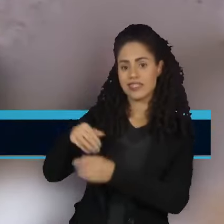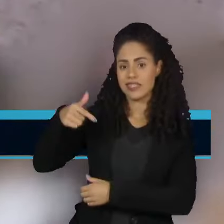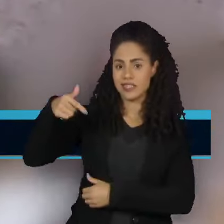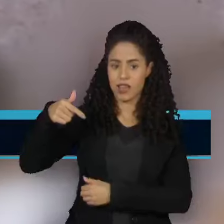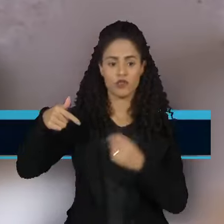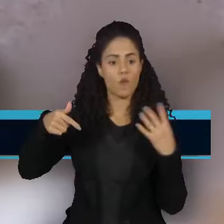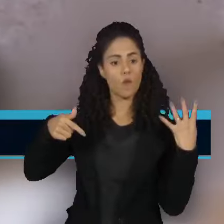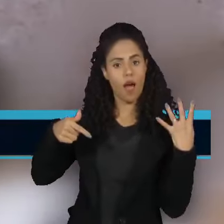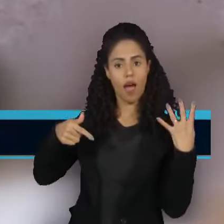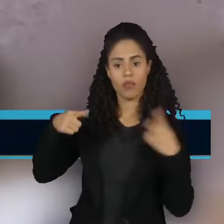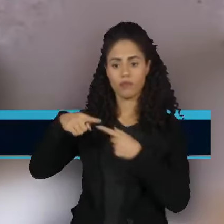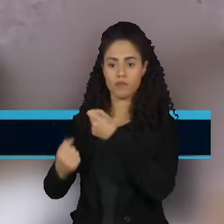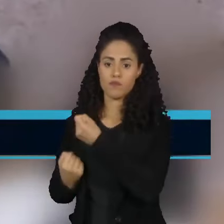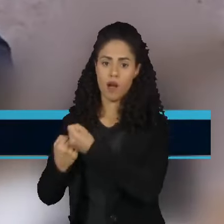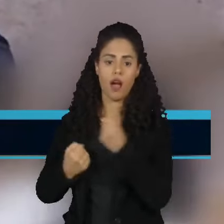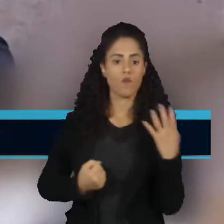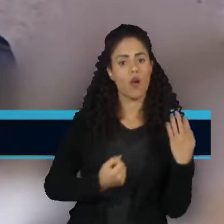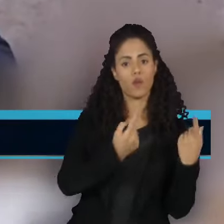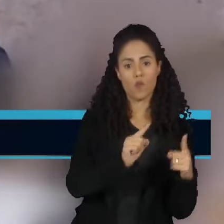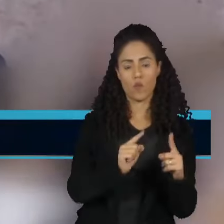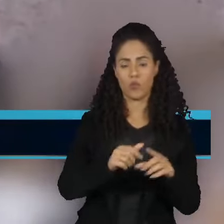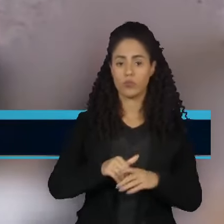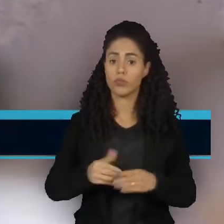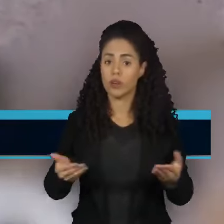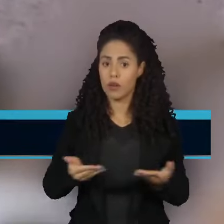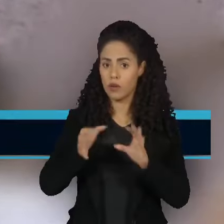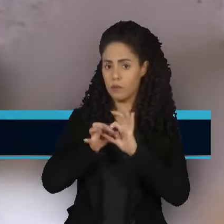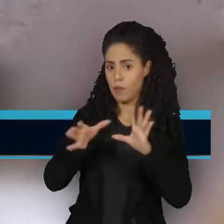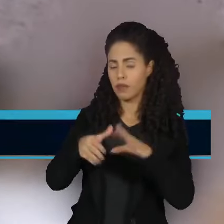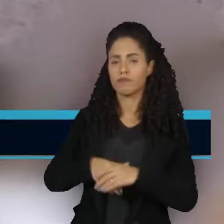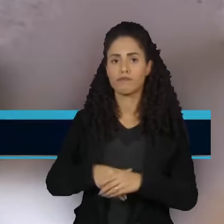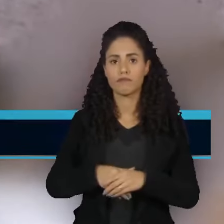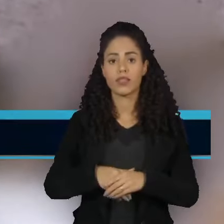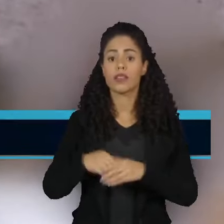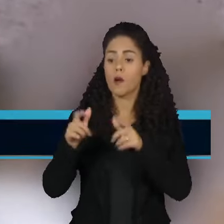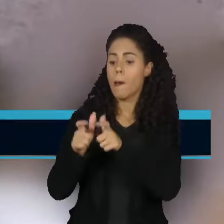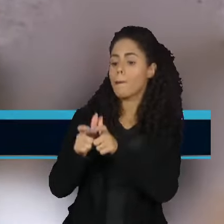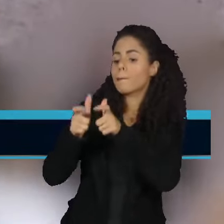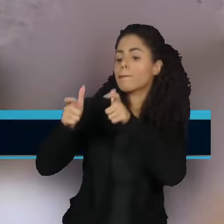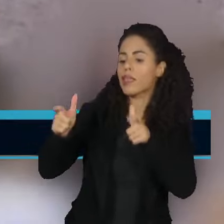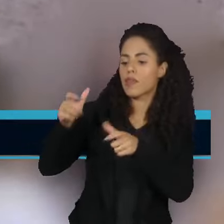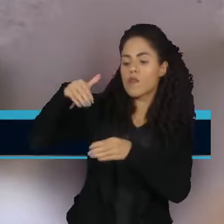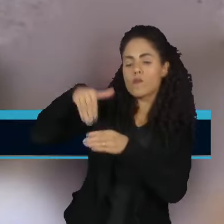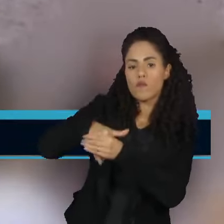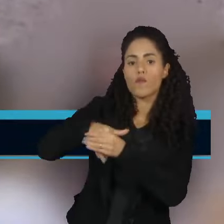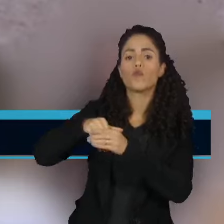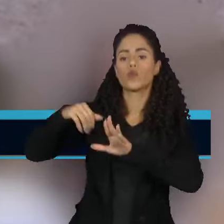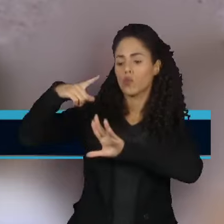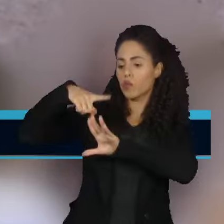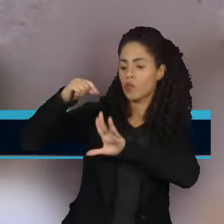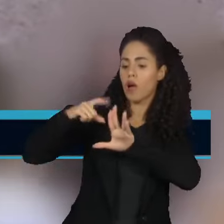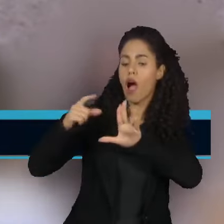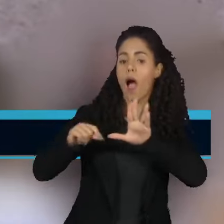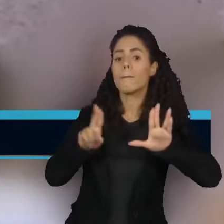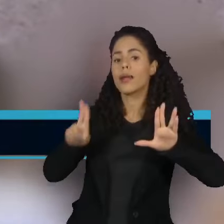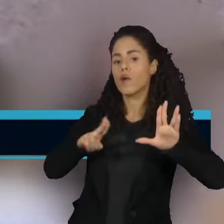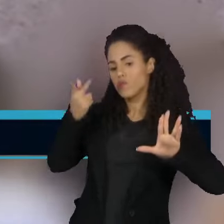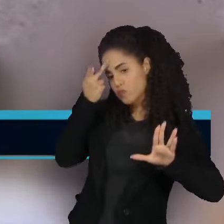7-4 a favor da descriminalização da droga. Forma-se, então, maioria de que o porte para consumo